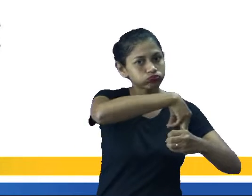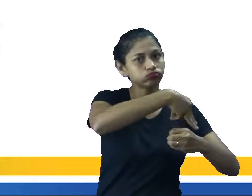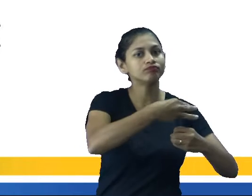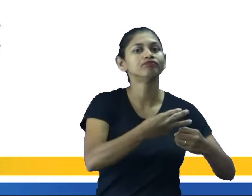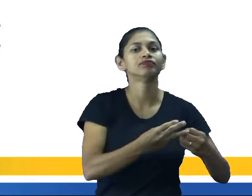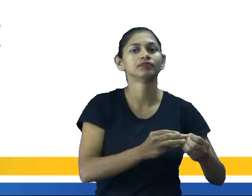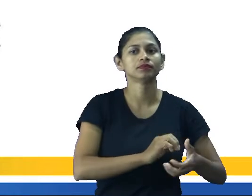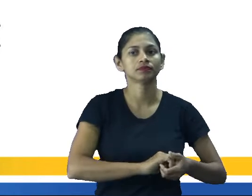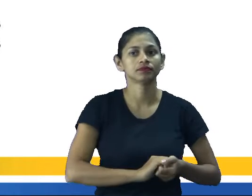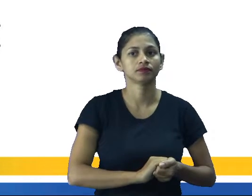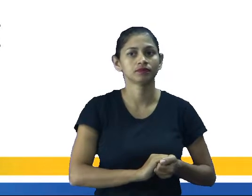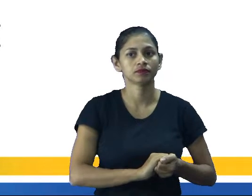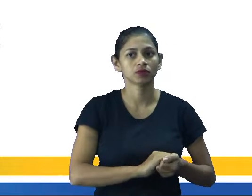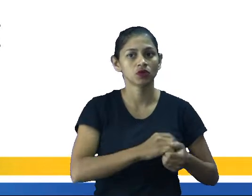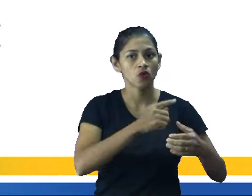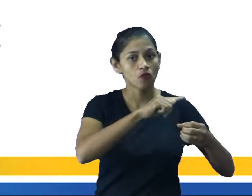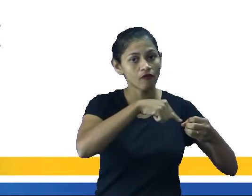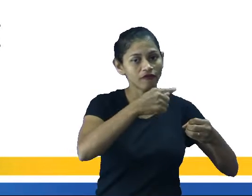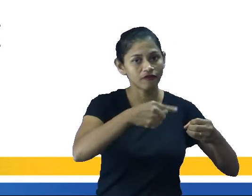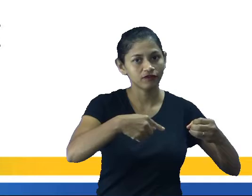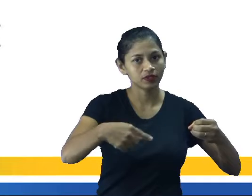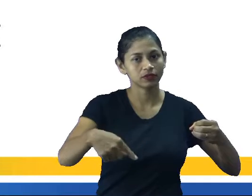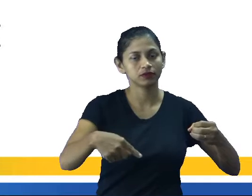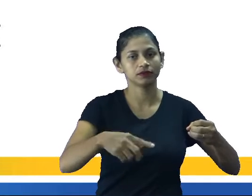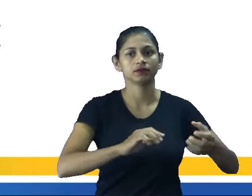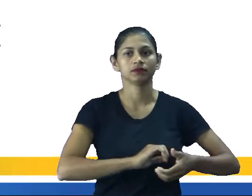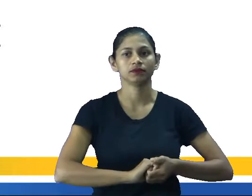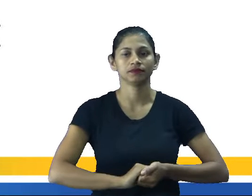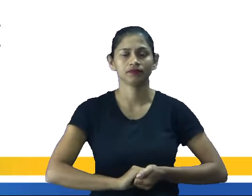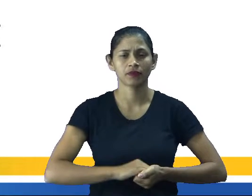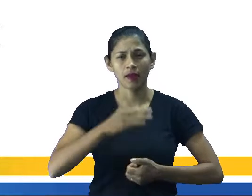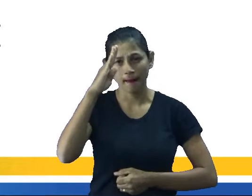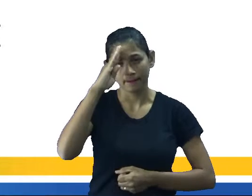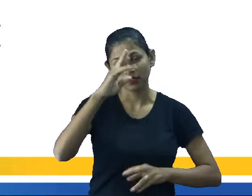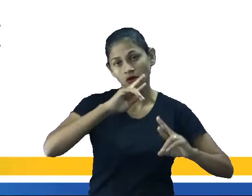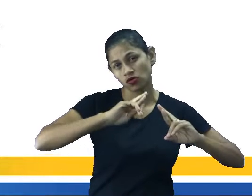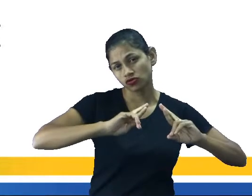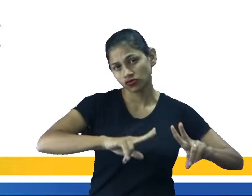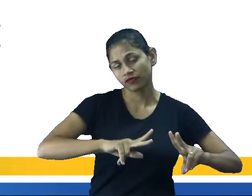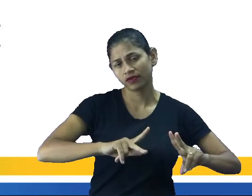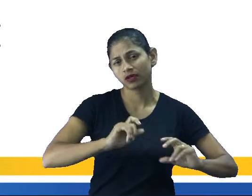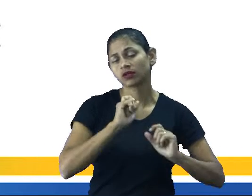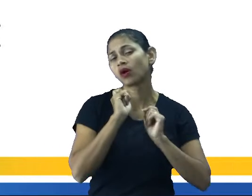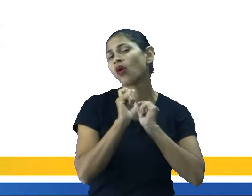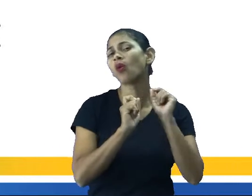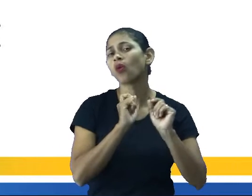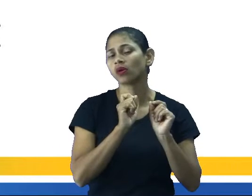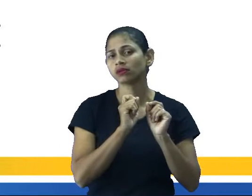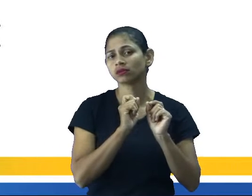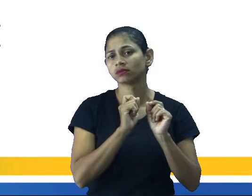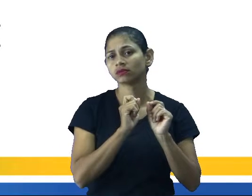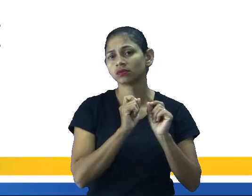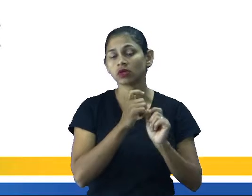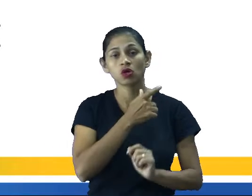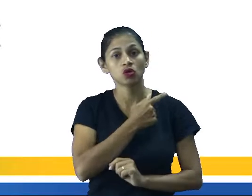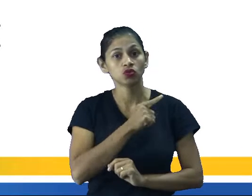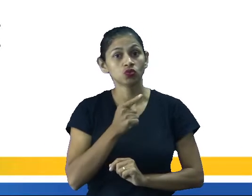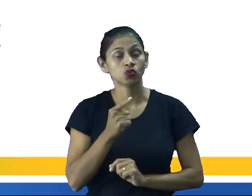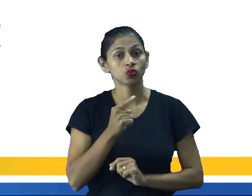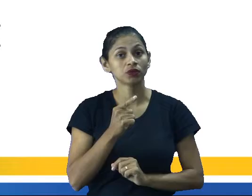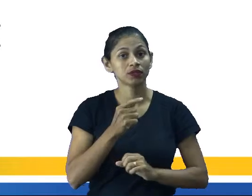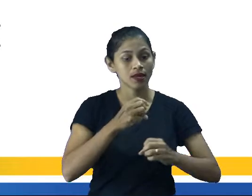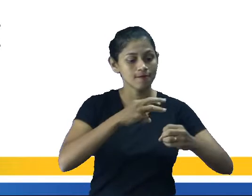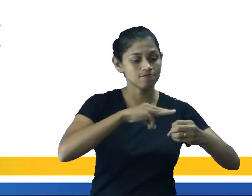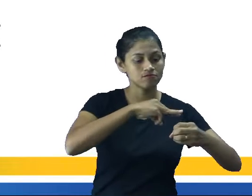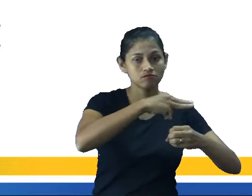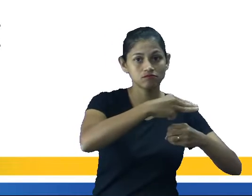E aí a presença de um flagelo. Então, a principal diferença aí é porque não existe uma coisa chamada de membrana